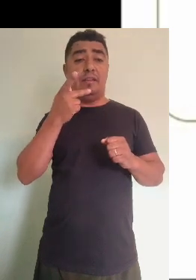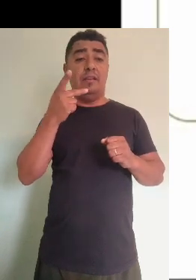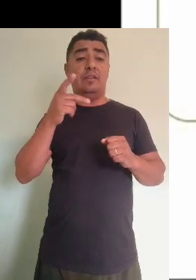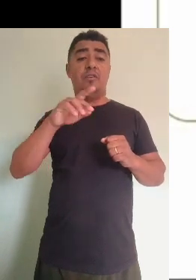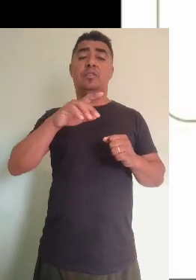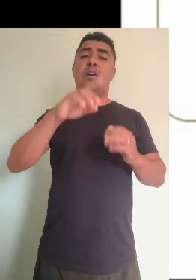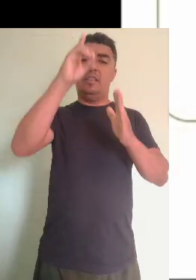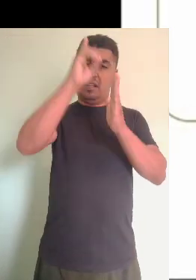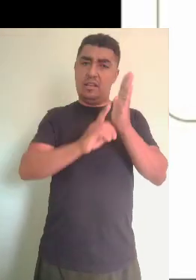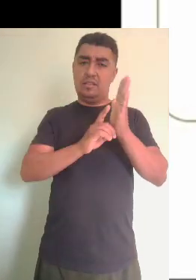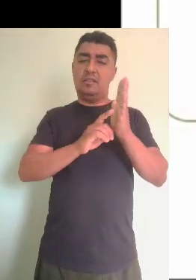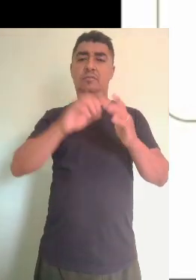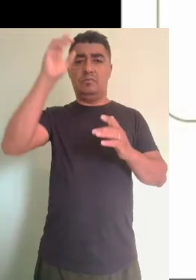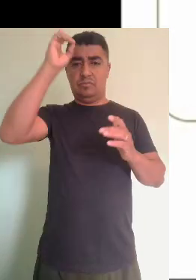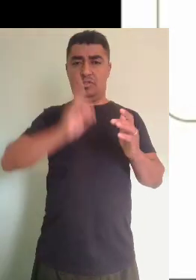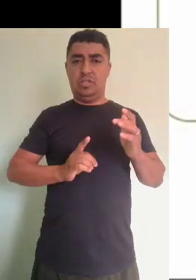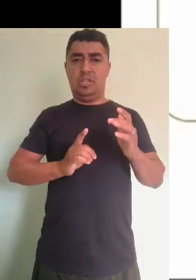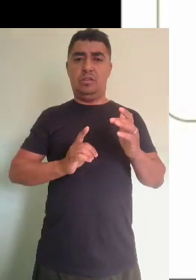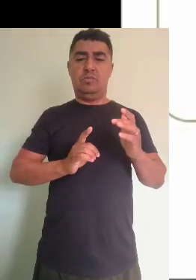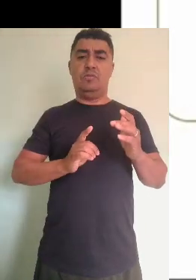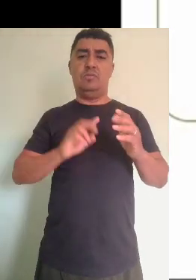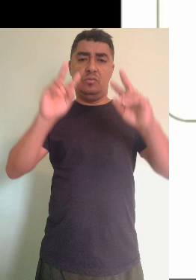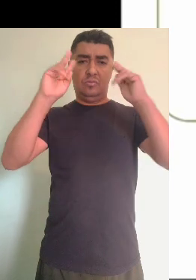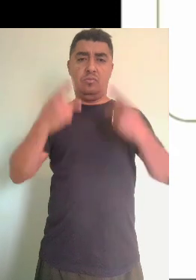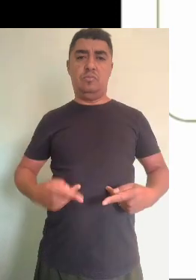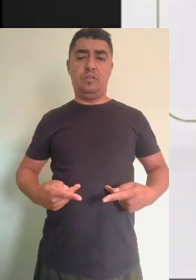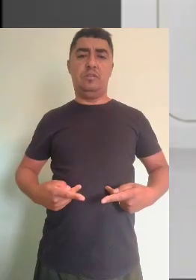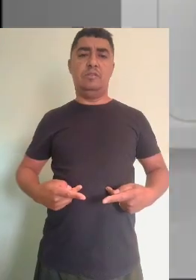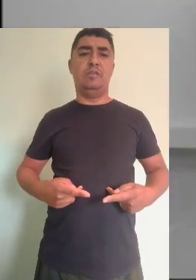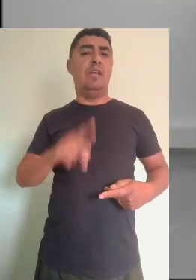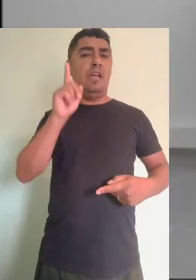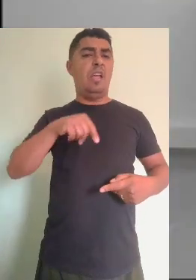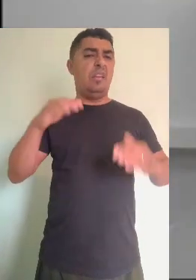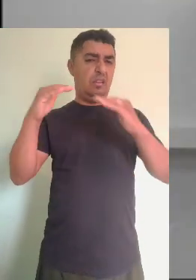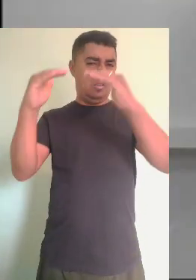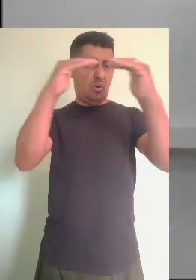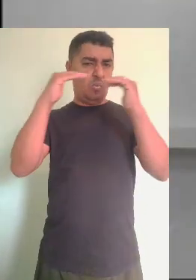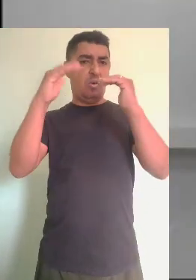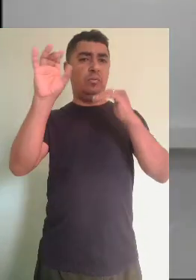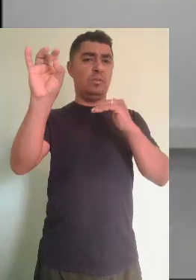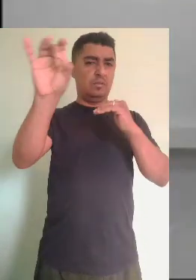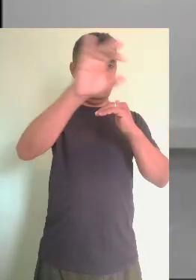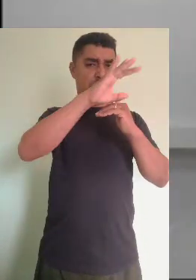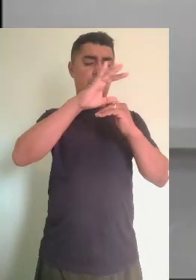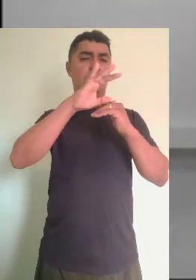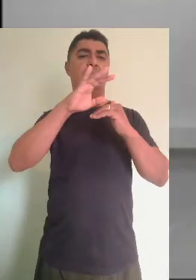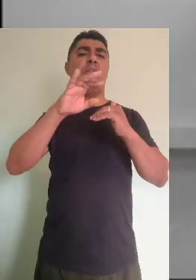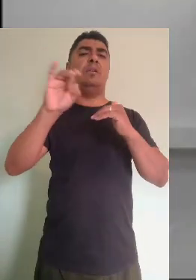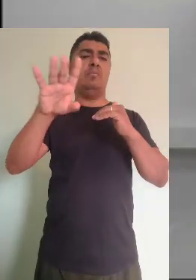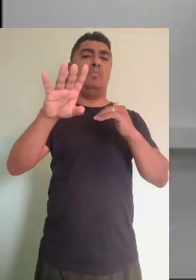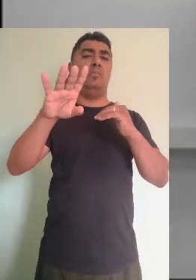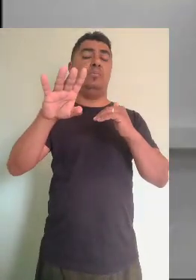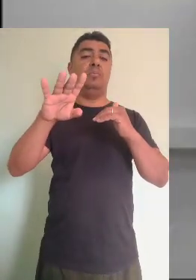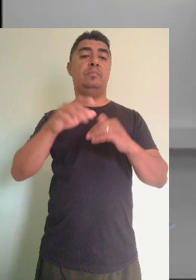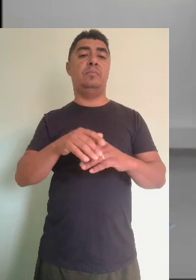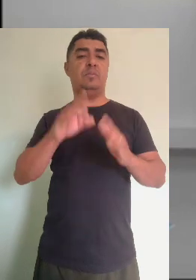era válida para todas as pessoas? Explique a sua resposta. Lembre que nós estamos falando da Declaração dos Direitos do Homem